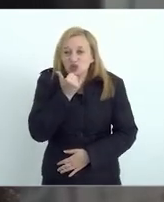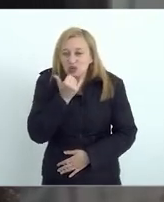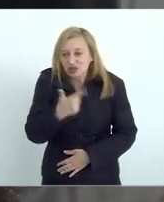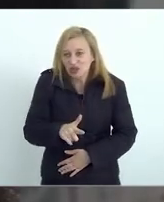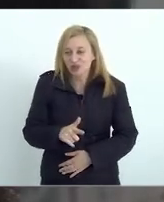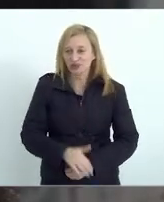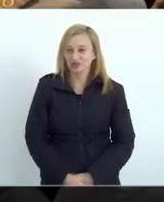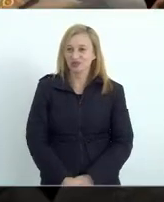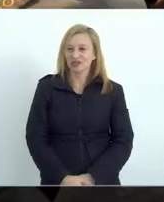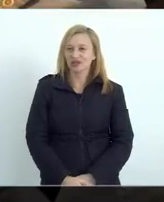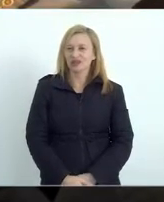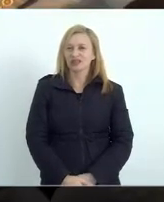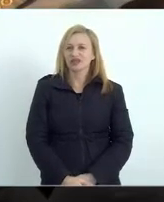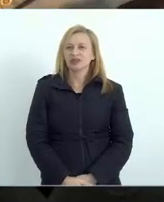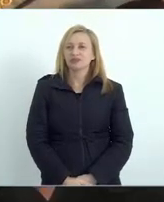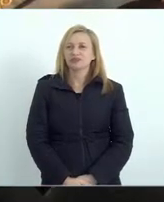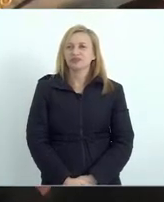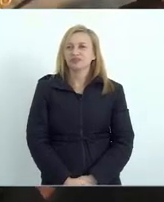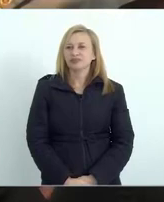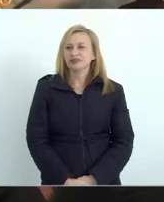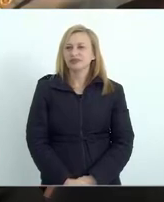desculpe mais uma vez só